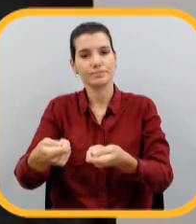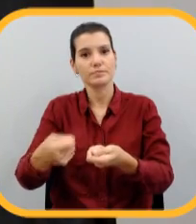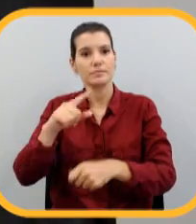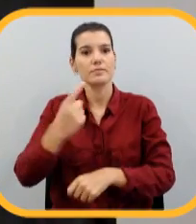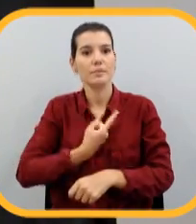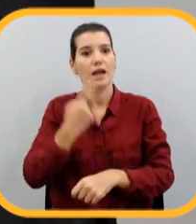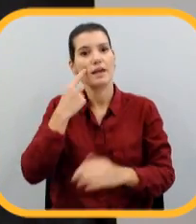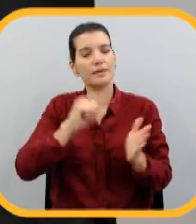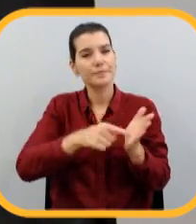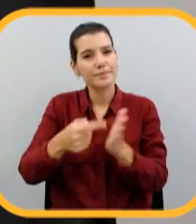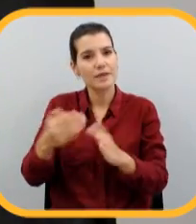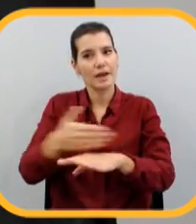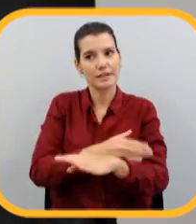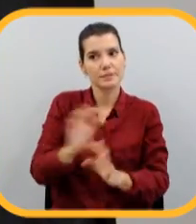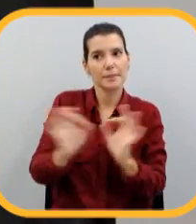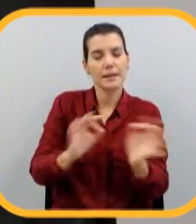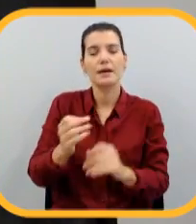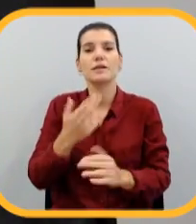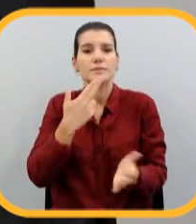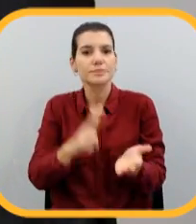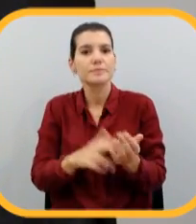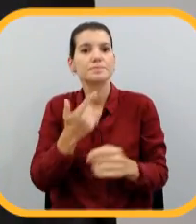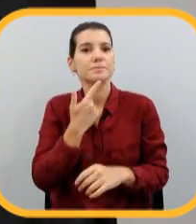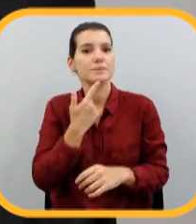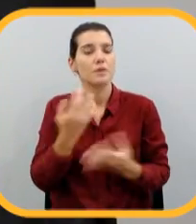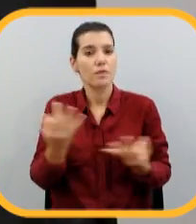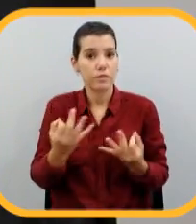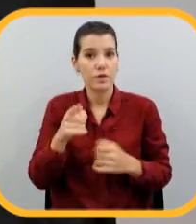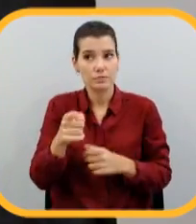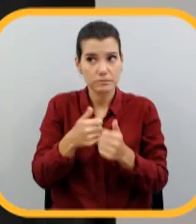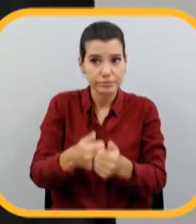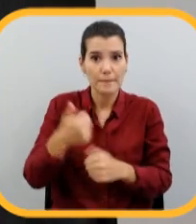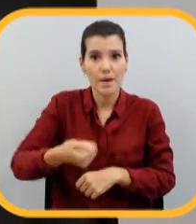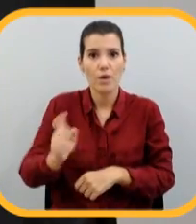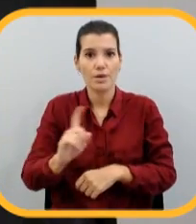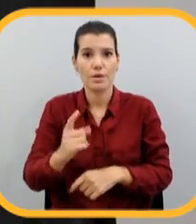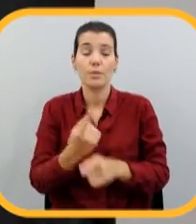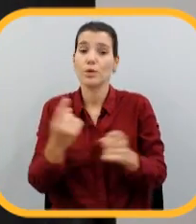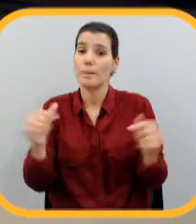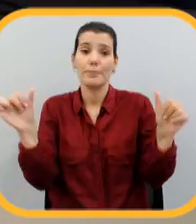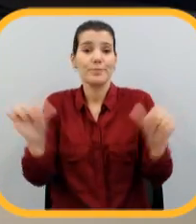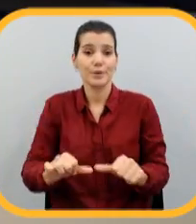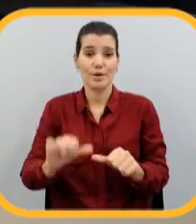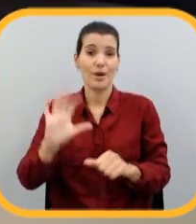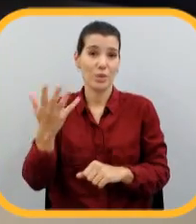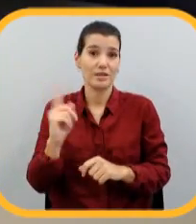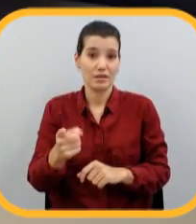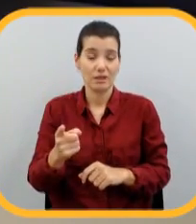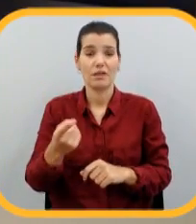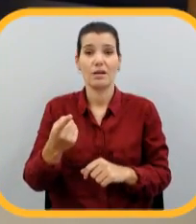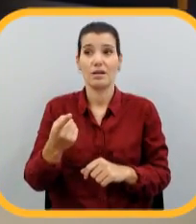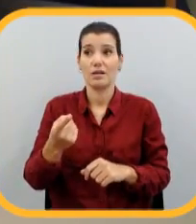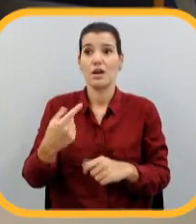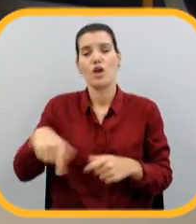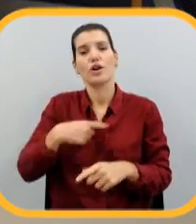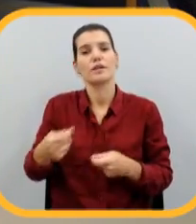do investimento, temos é que ensaiar, temos é que testar e temos que, na realidade, perceber se estão a ser utilizados. Porque a pior coisa que pode